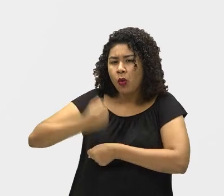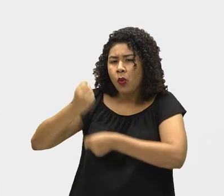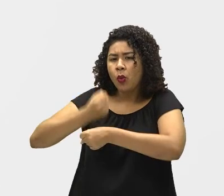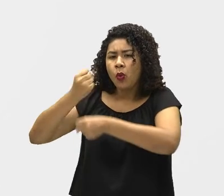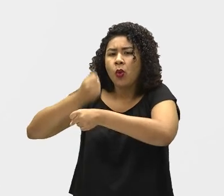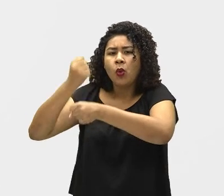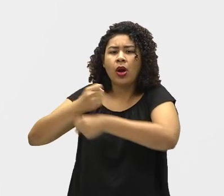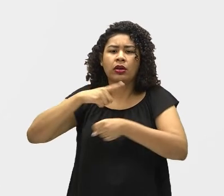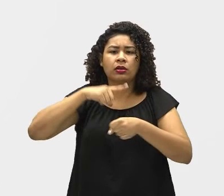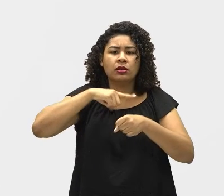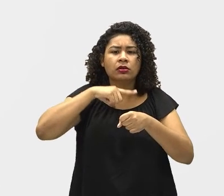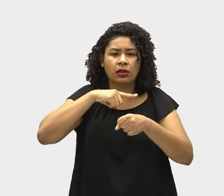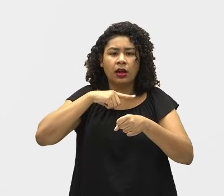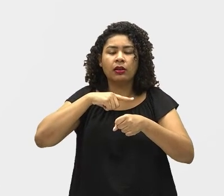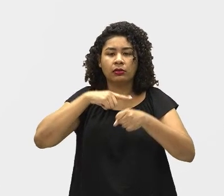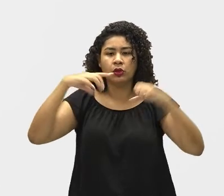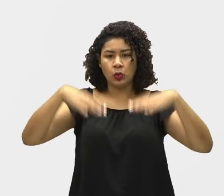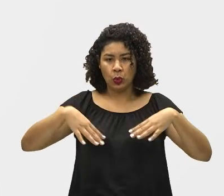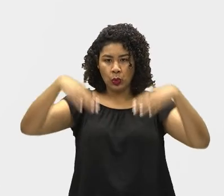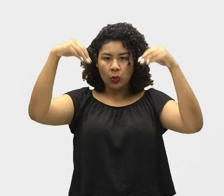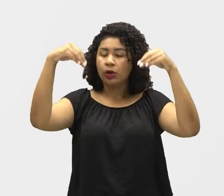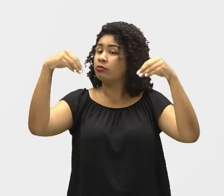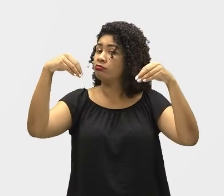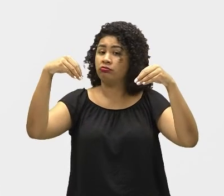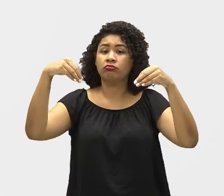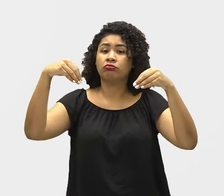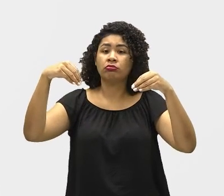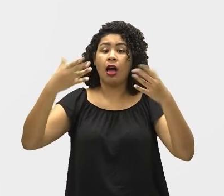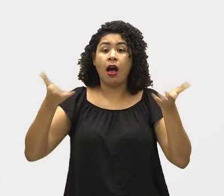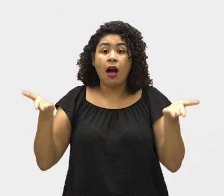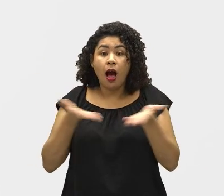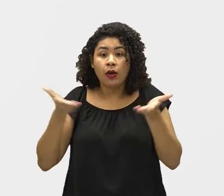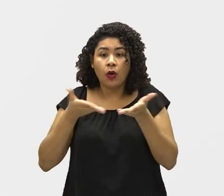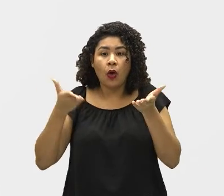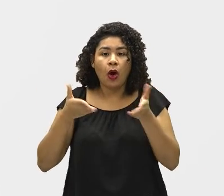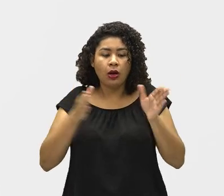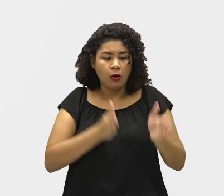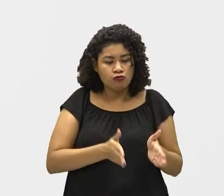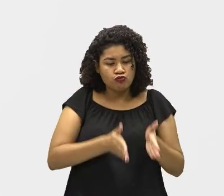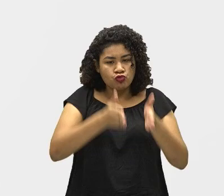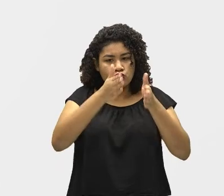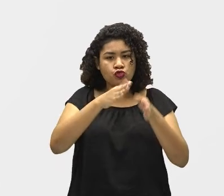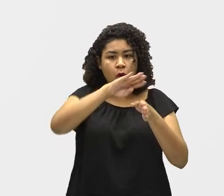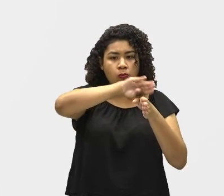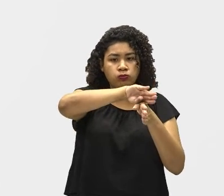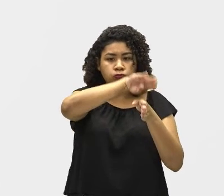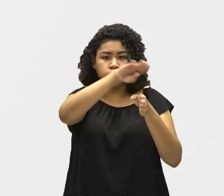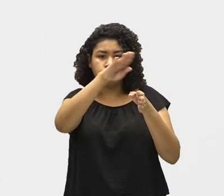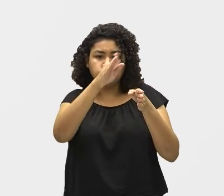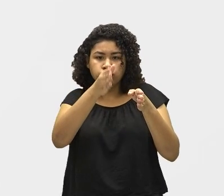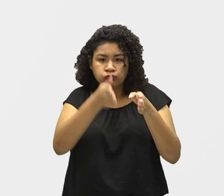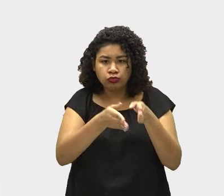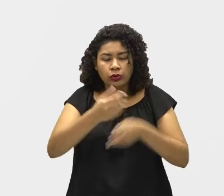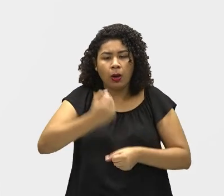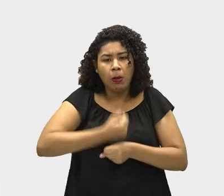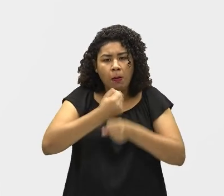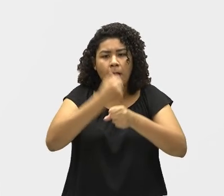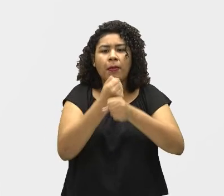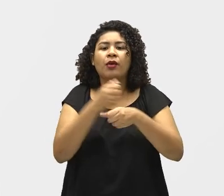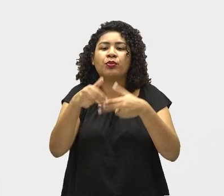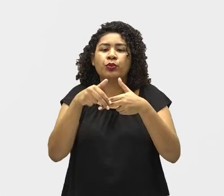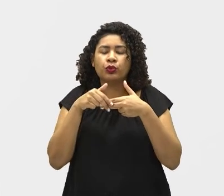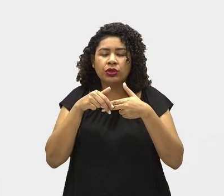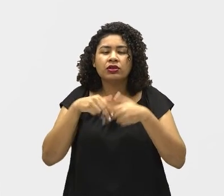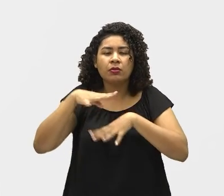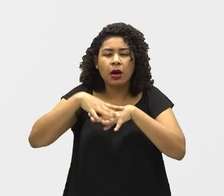topo redondo das catedrais, que a gente pode perceber, tem início aí, no Renascimento, com a inclusão do cálculo matemático para